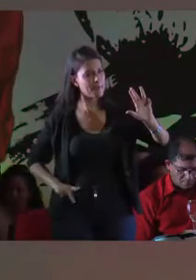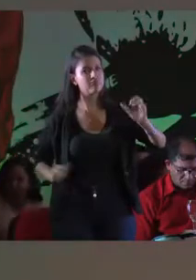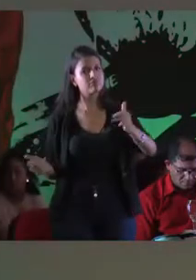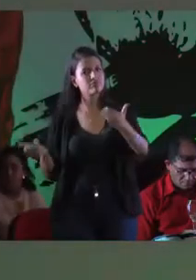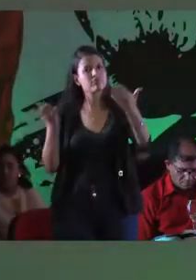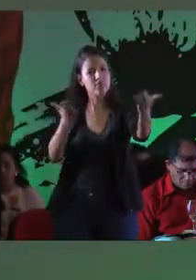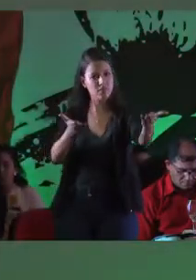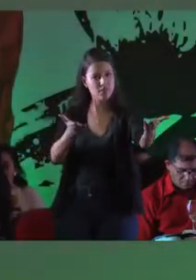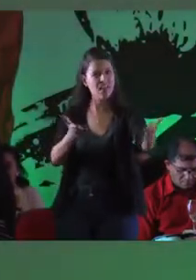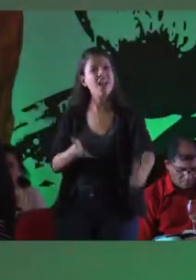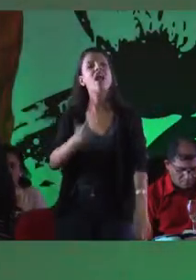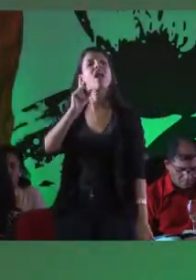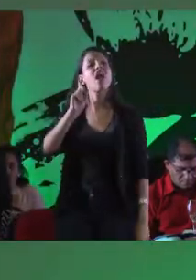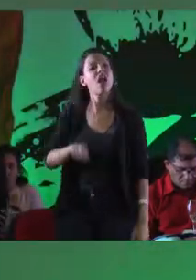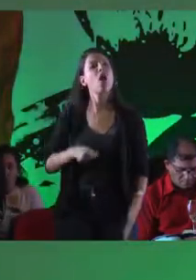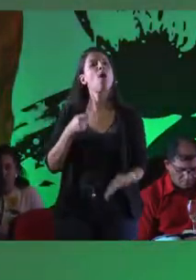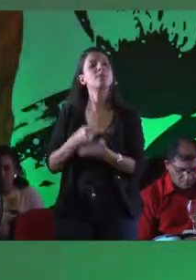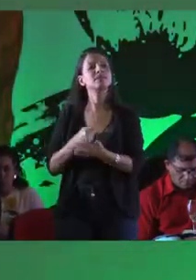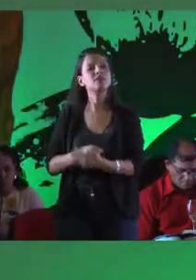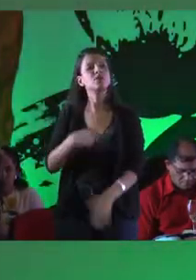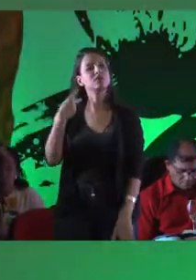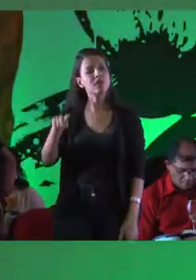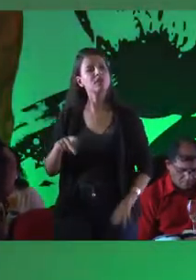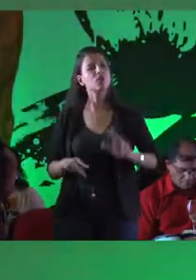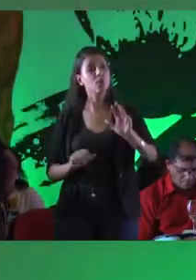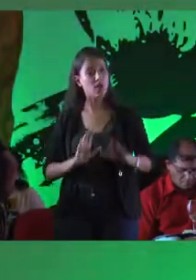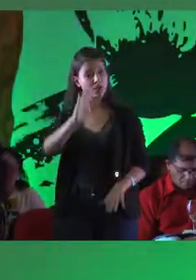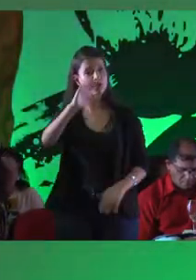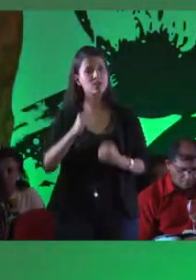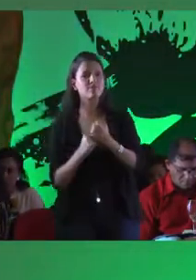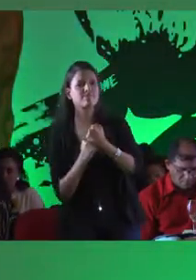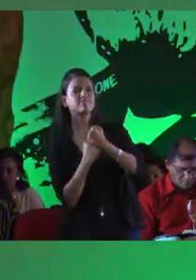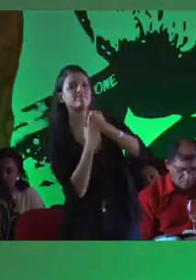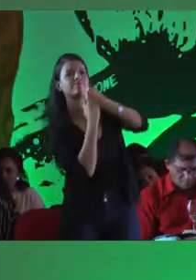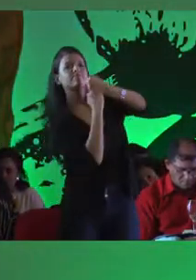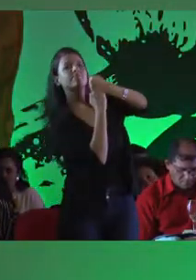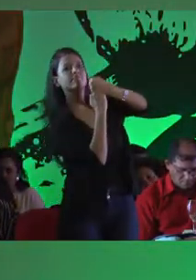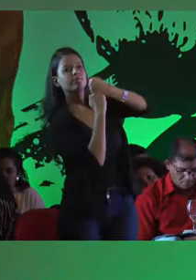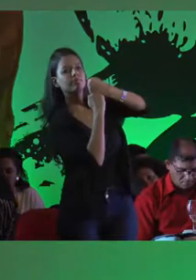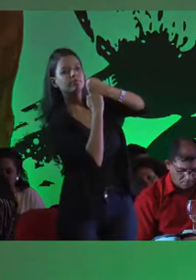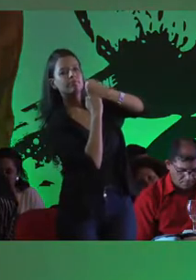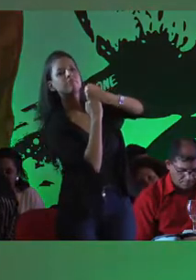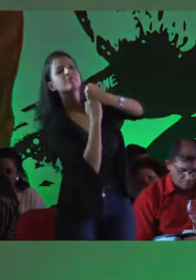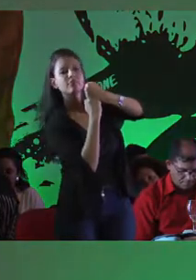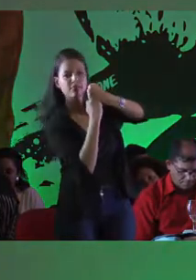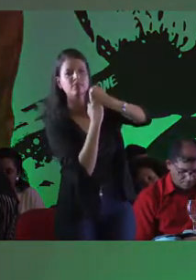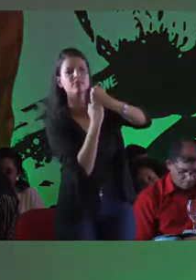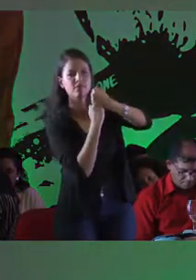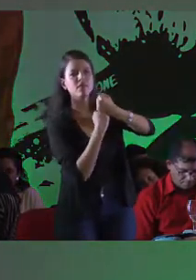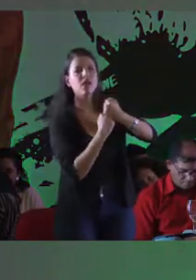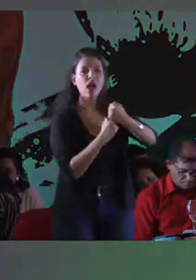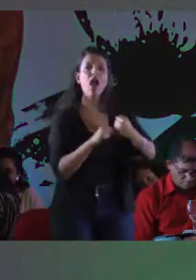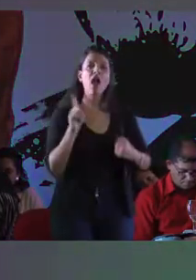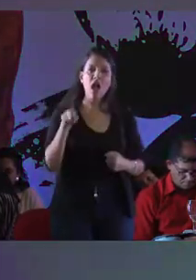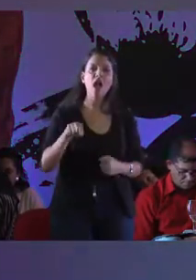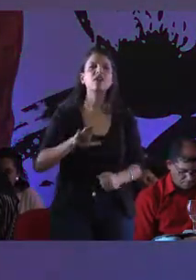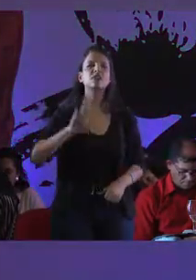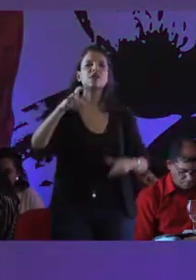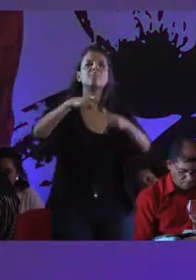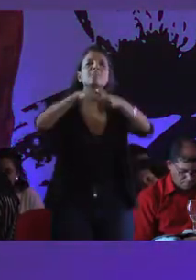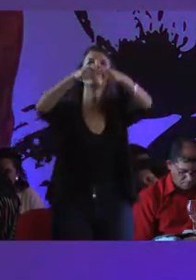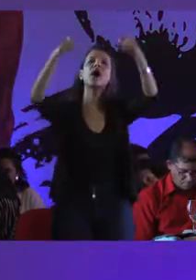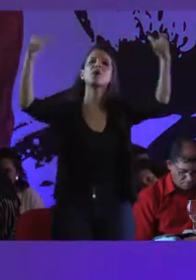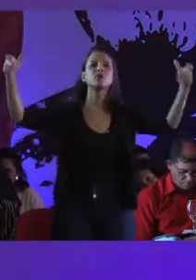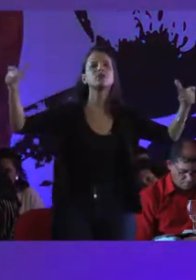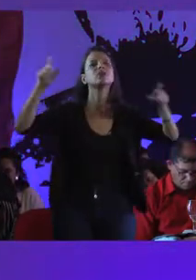a obrigação de sustentar a sua candidatura, de ser candidato, pela parcela expressiva da população que